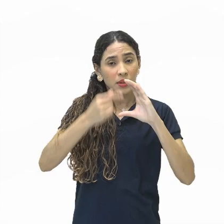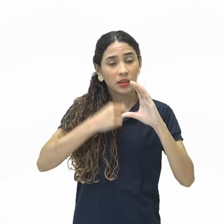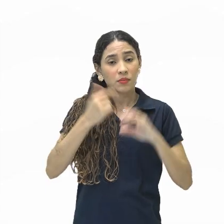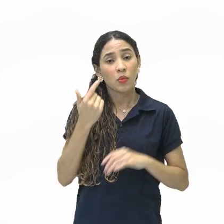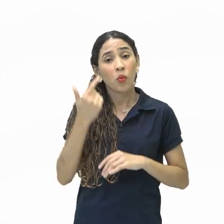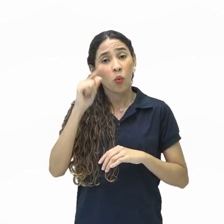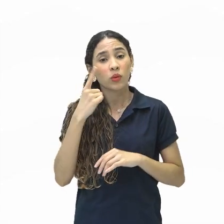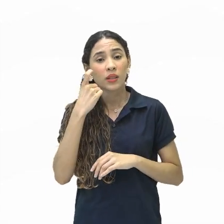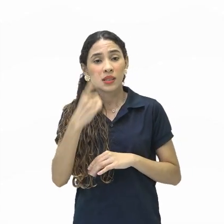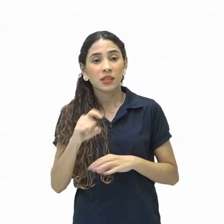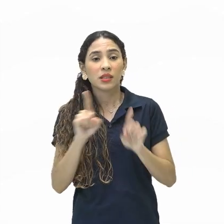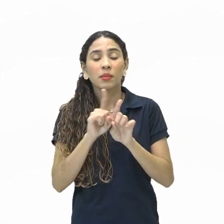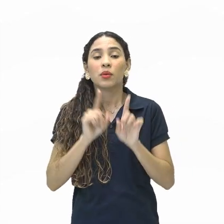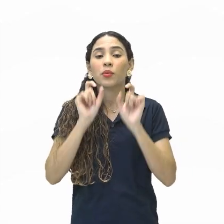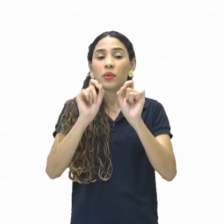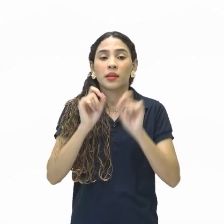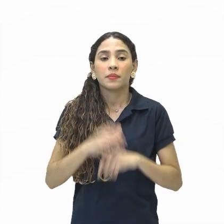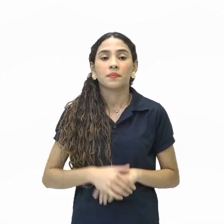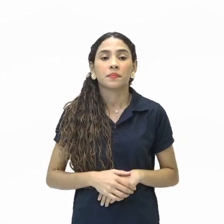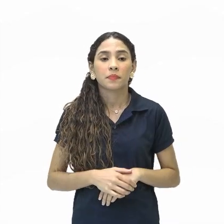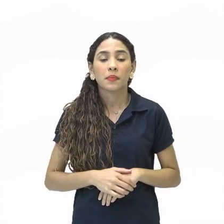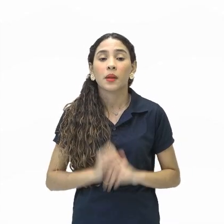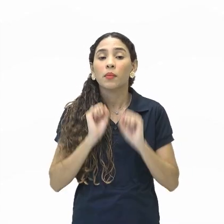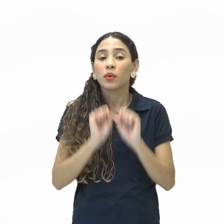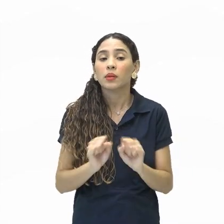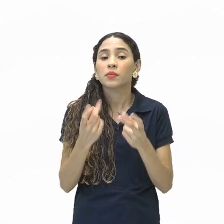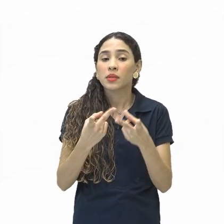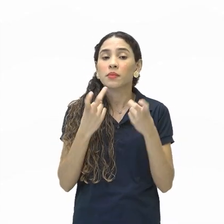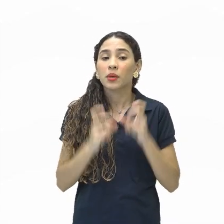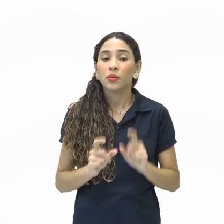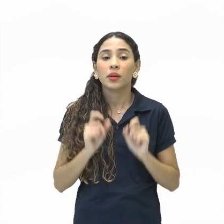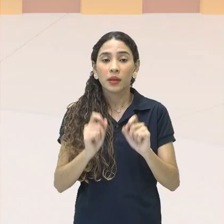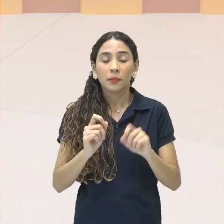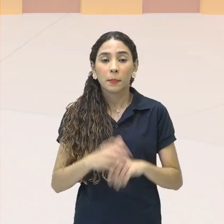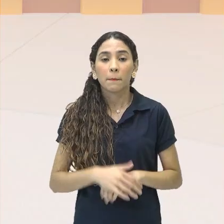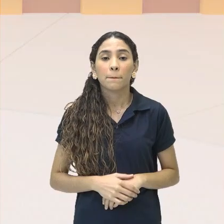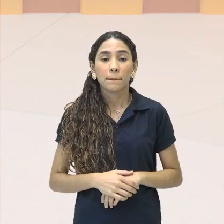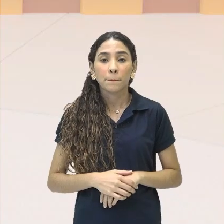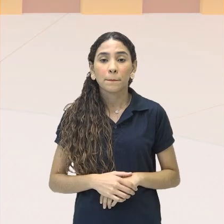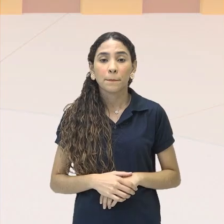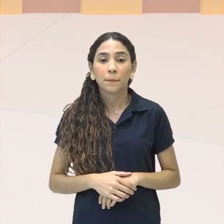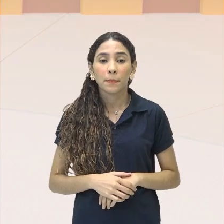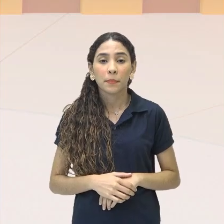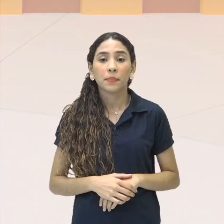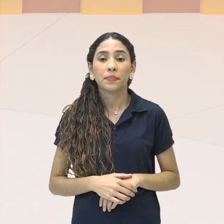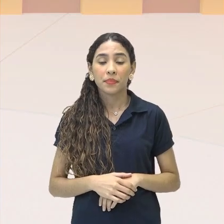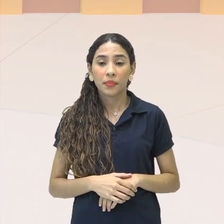Outra coisa também, vamos continuar. Nós podemos ver também aqui, né, que